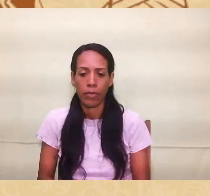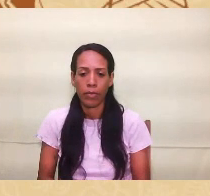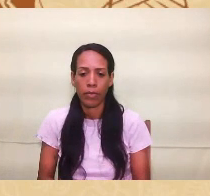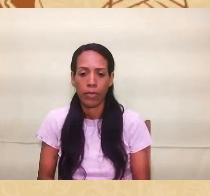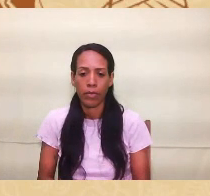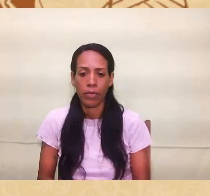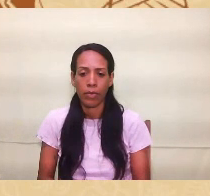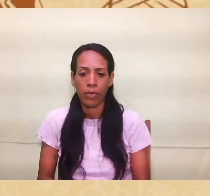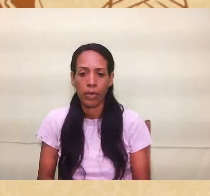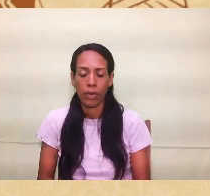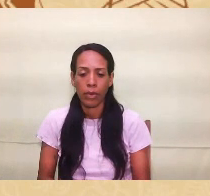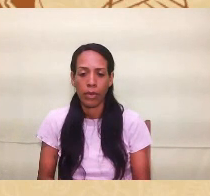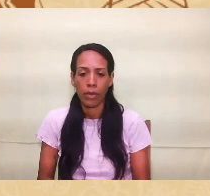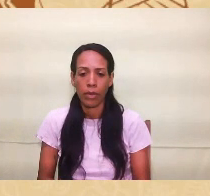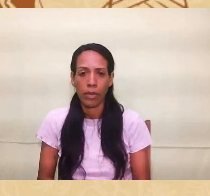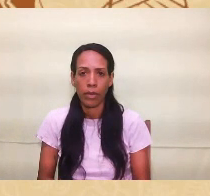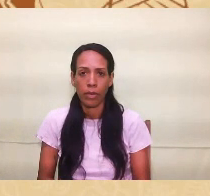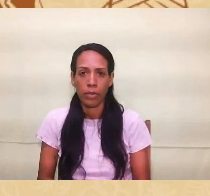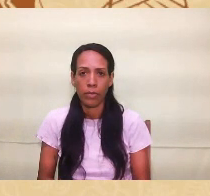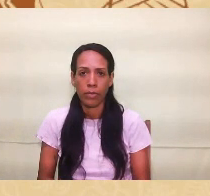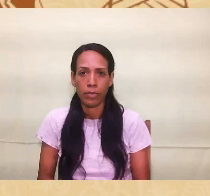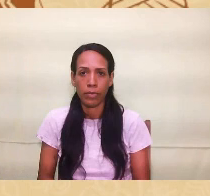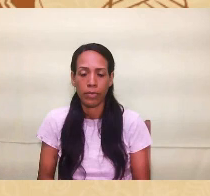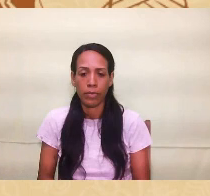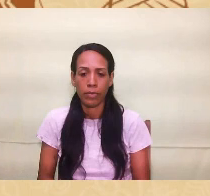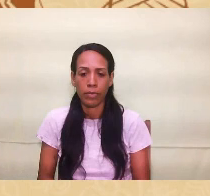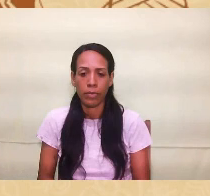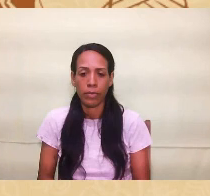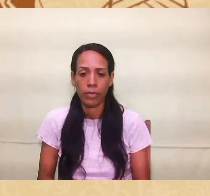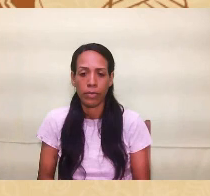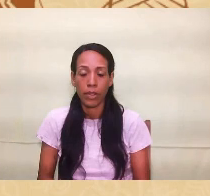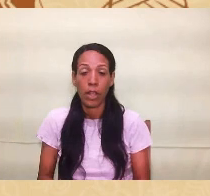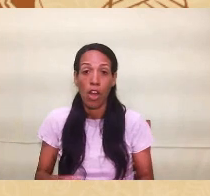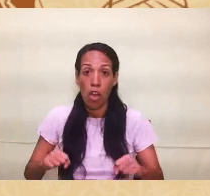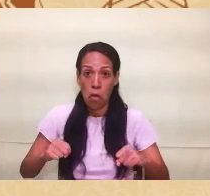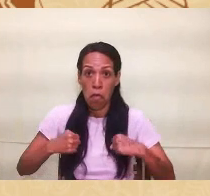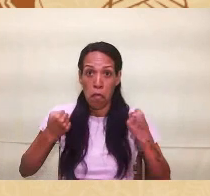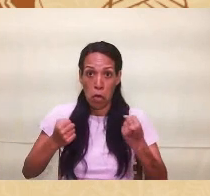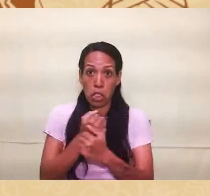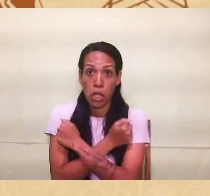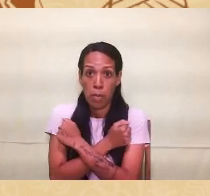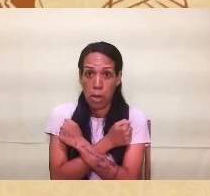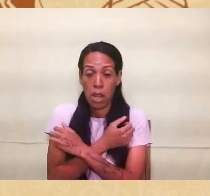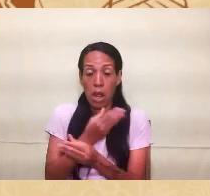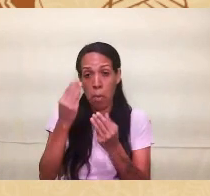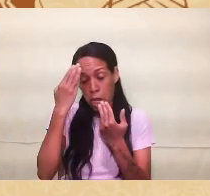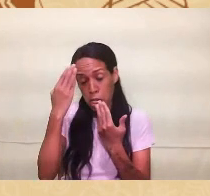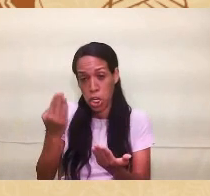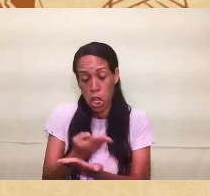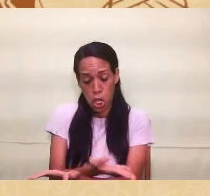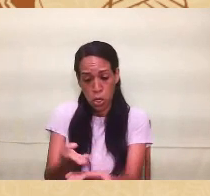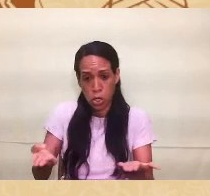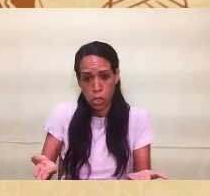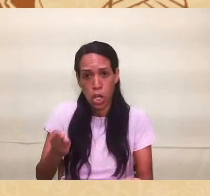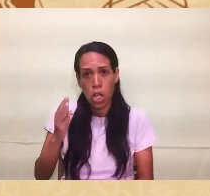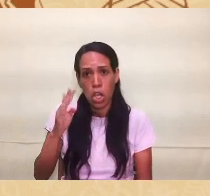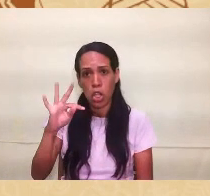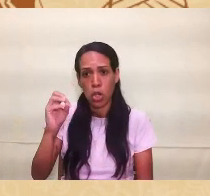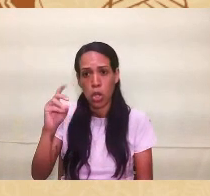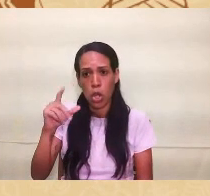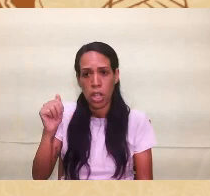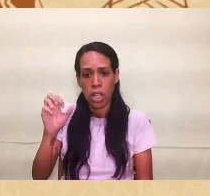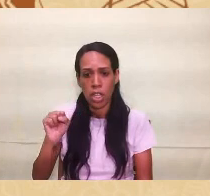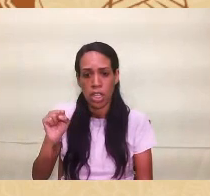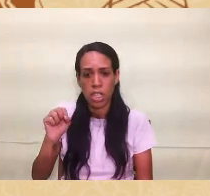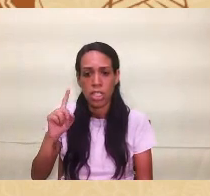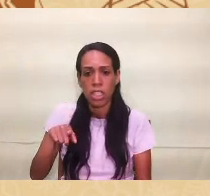Guarani, Porangatu, Tete, Poranci. Forte abraço e gratidão a todas e todos. E aí eu vou cantar novamente, porque quando a